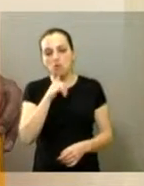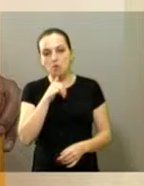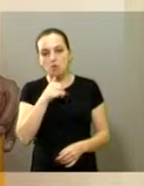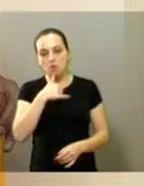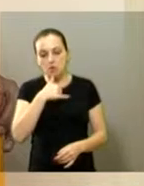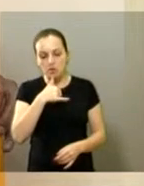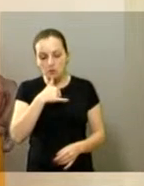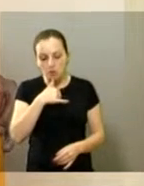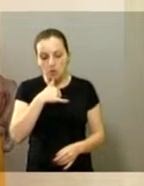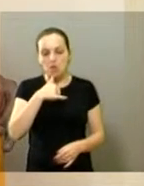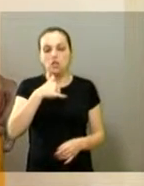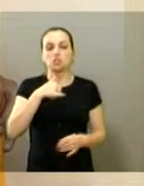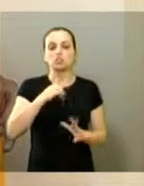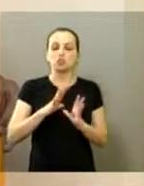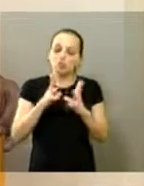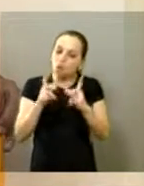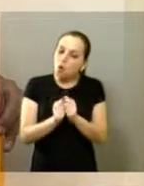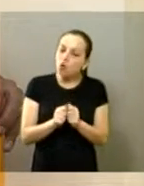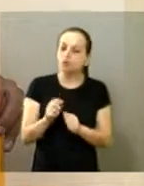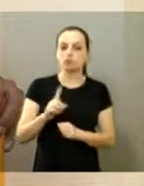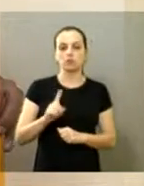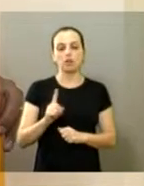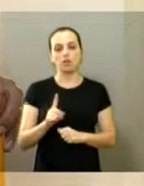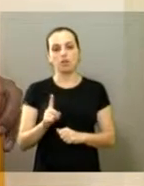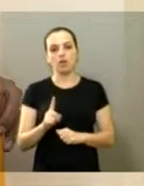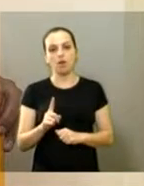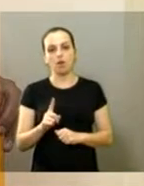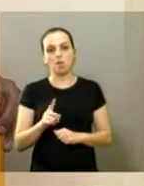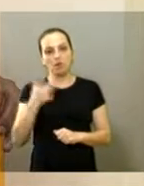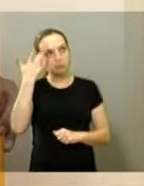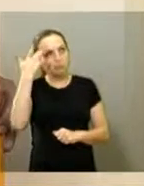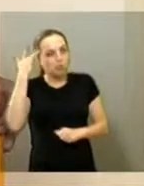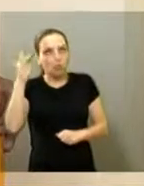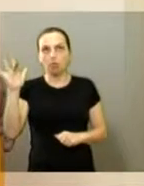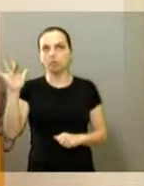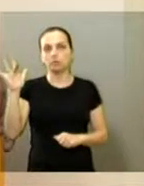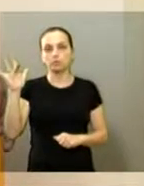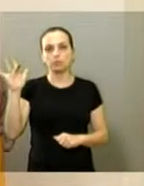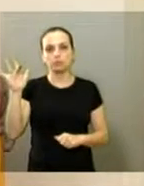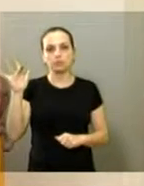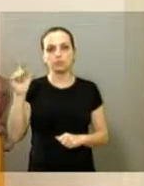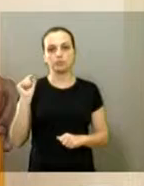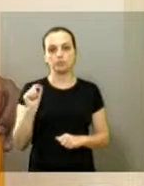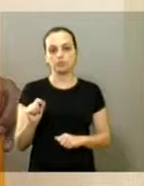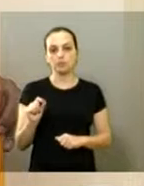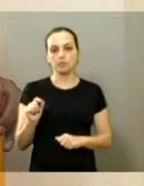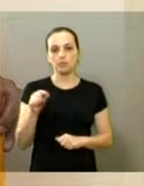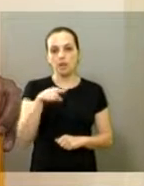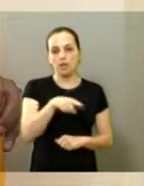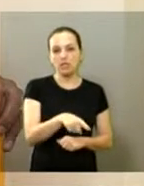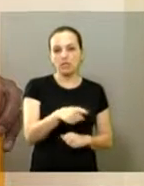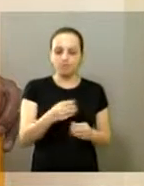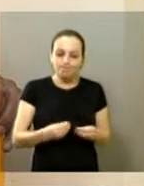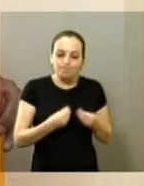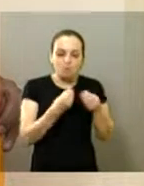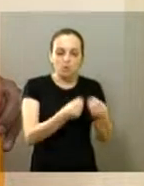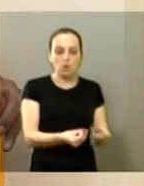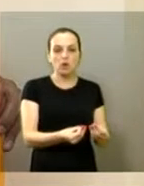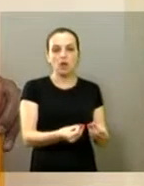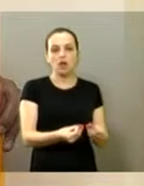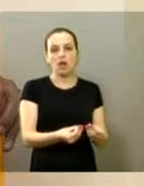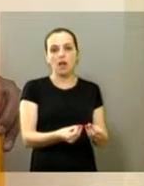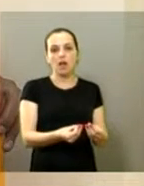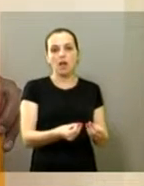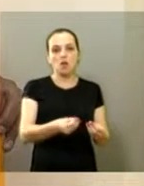generalizar. Mas é irracional, Bochecha. É irracional. Ali jogaram numa calçada uma via